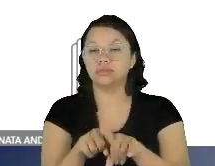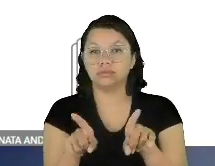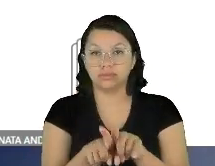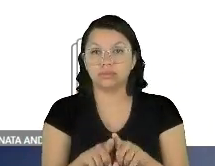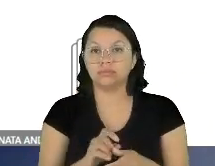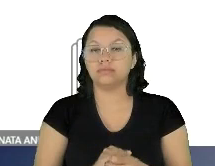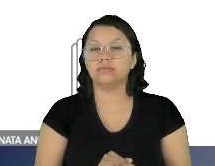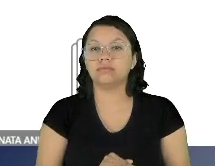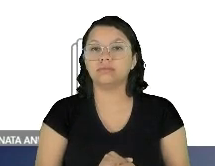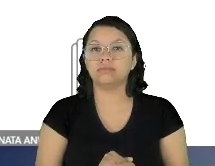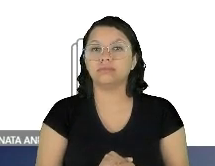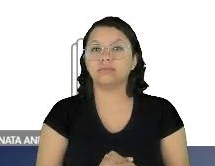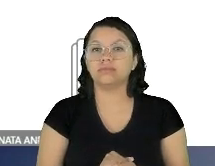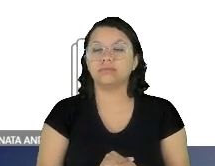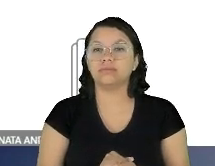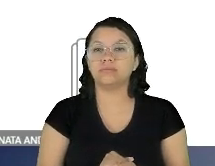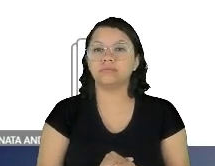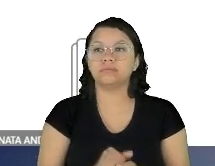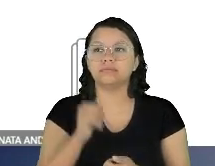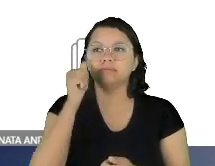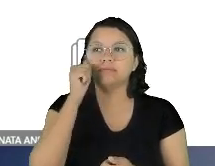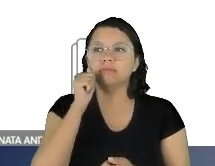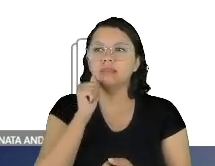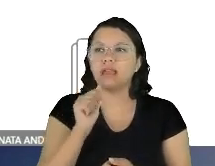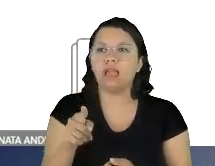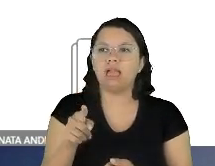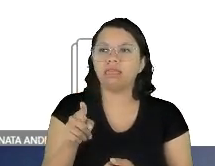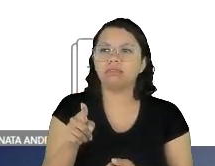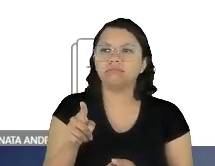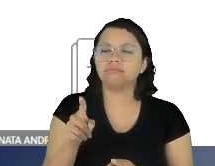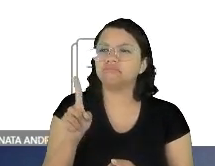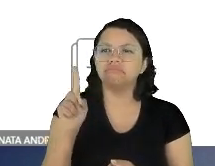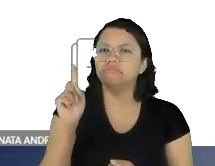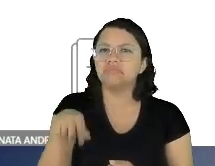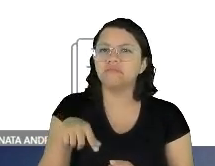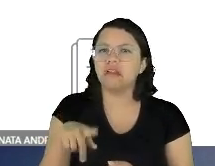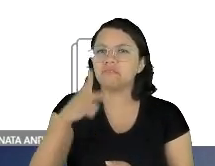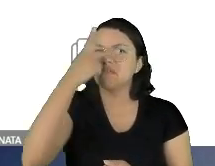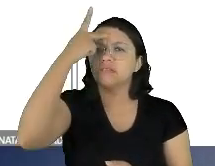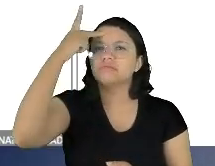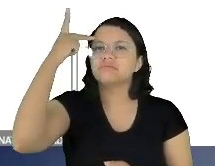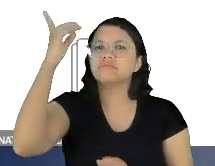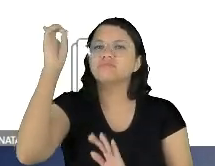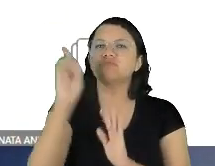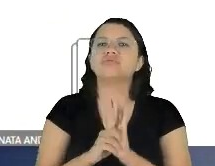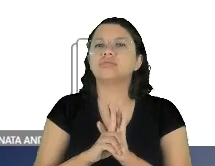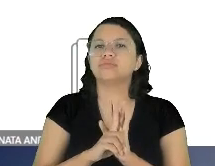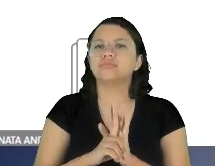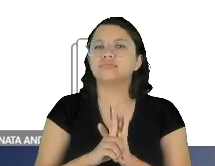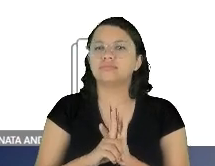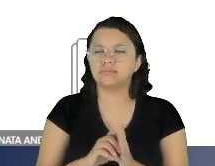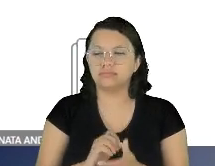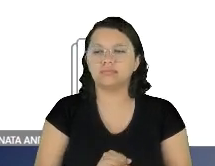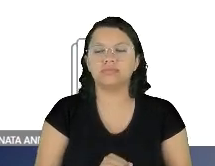para demonstrar, que elas não eram sujeitos de direitos.